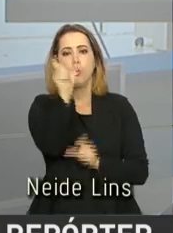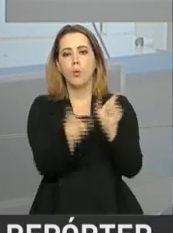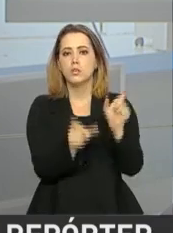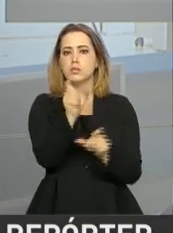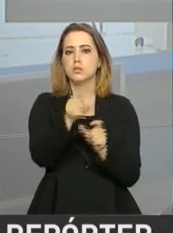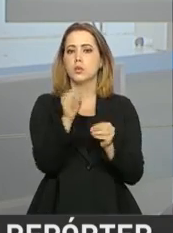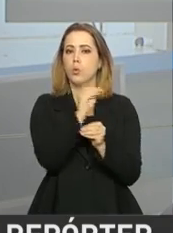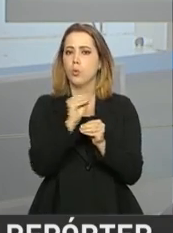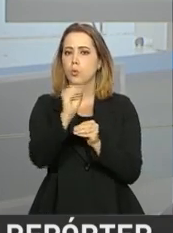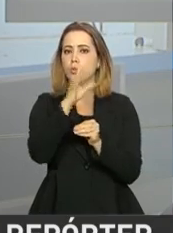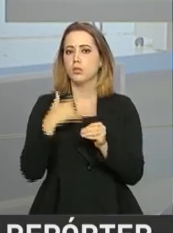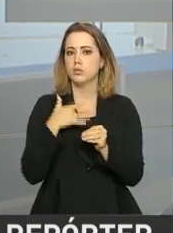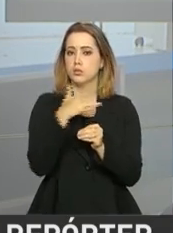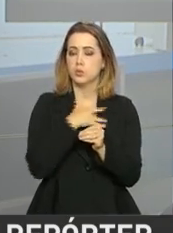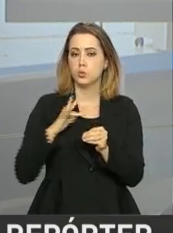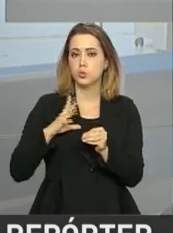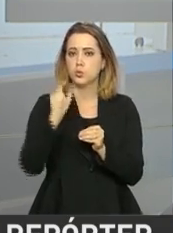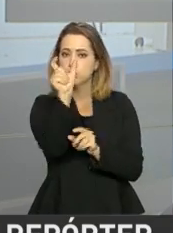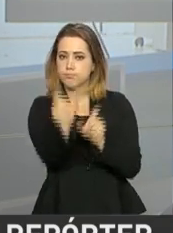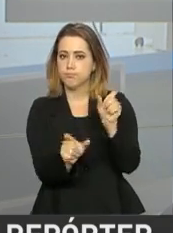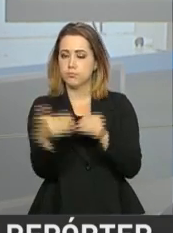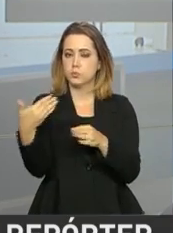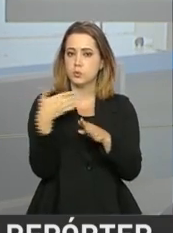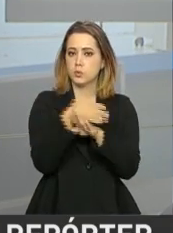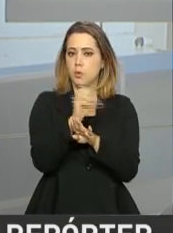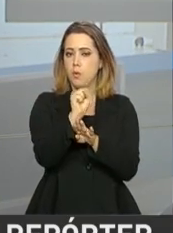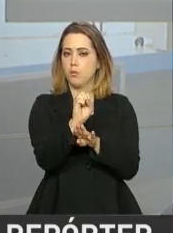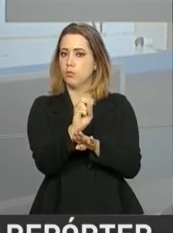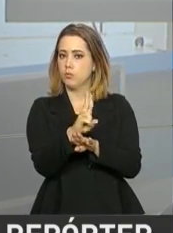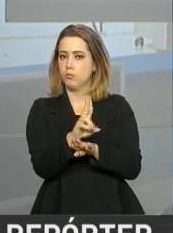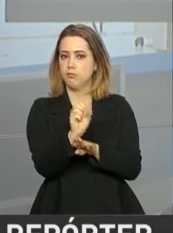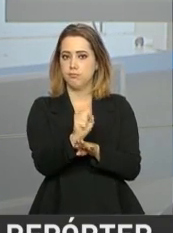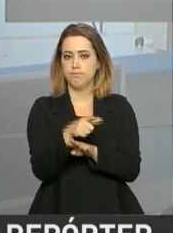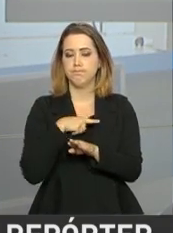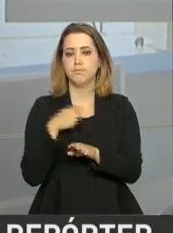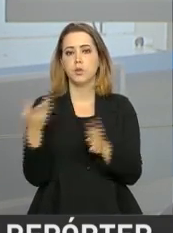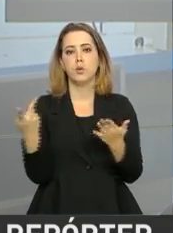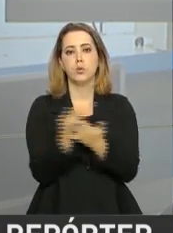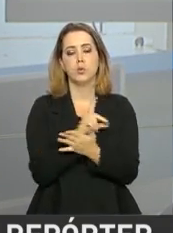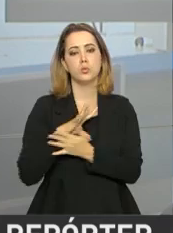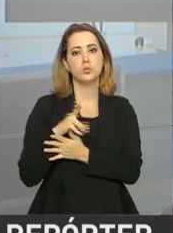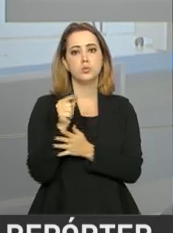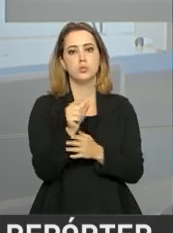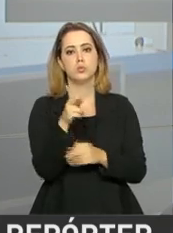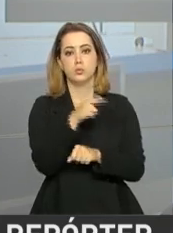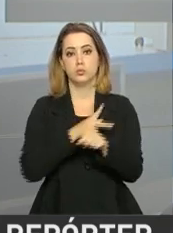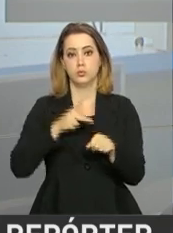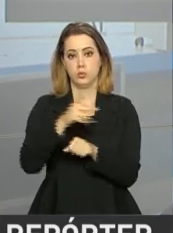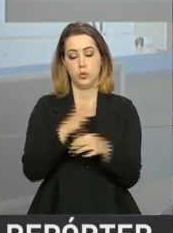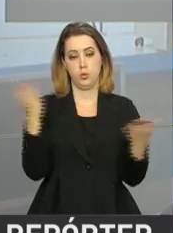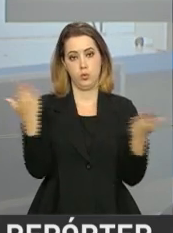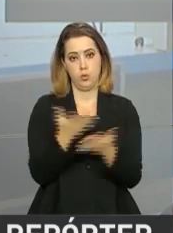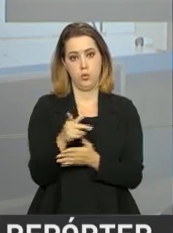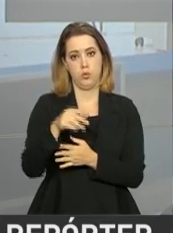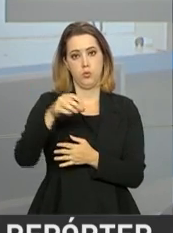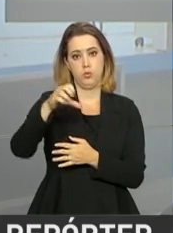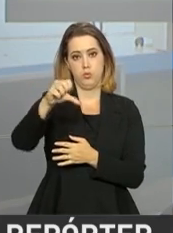do atendimento e dos dados dos pacientes do Sistema Único de Saúde vai ser feita em todo o país.